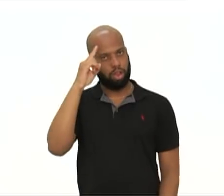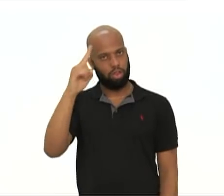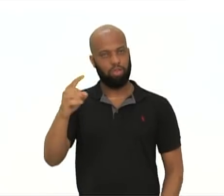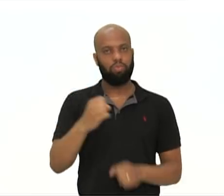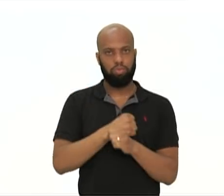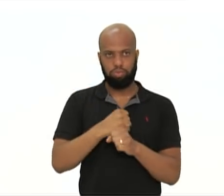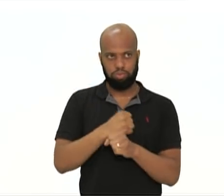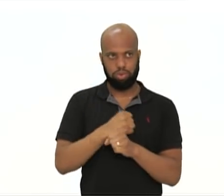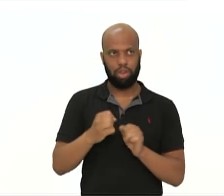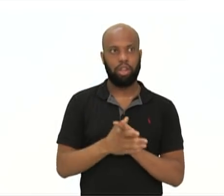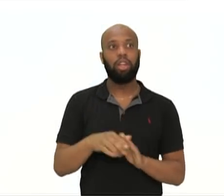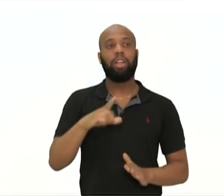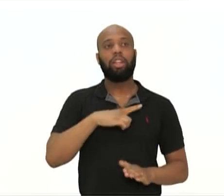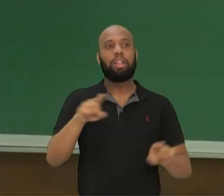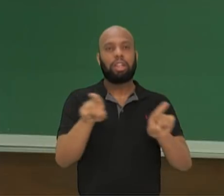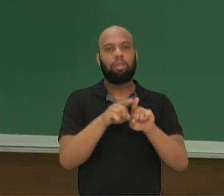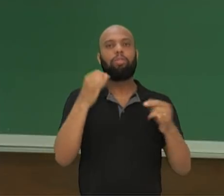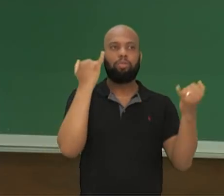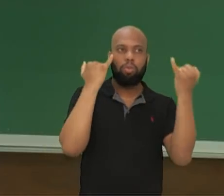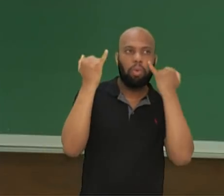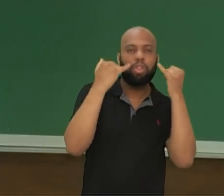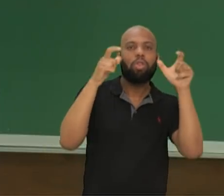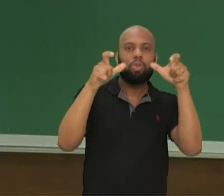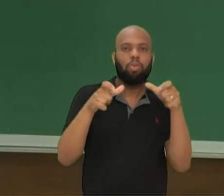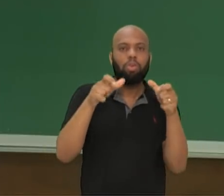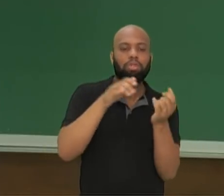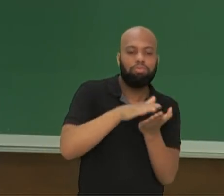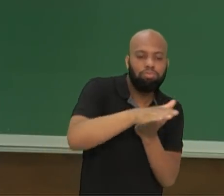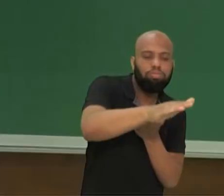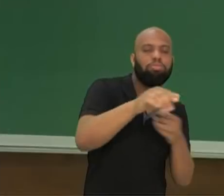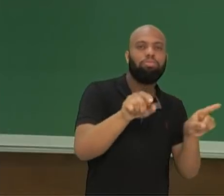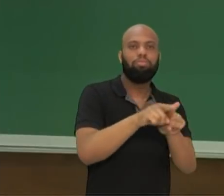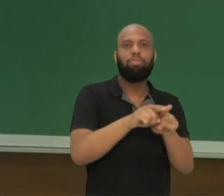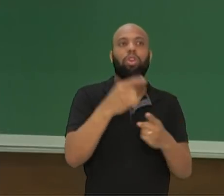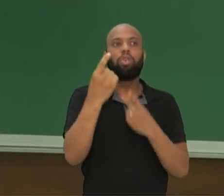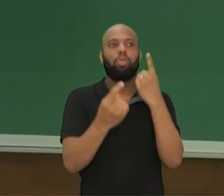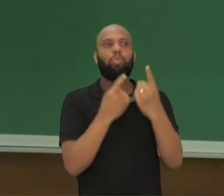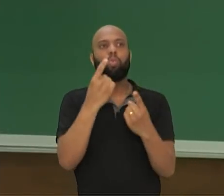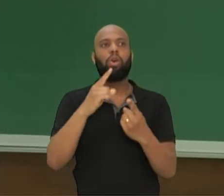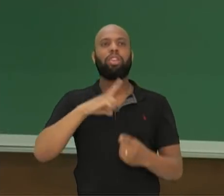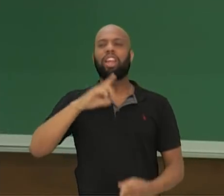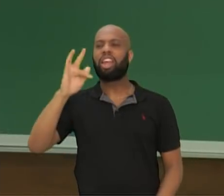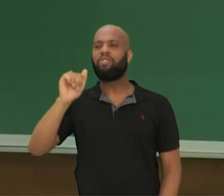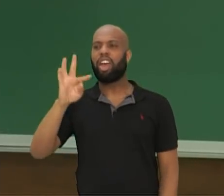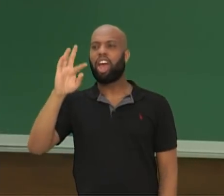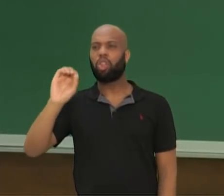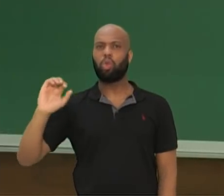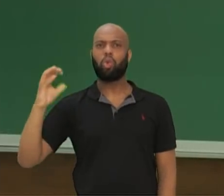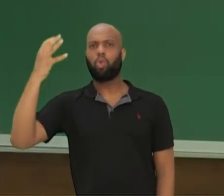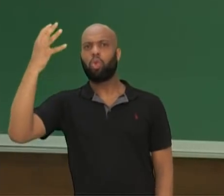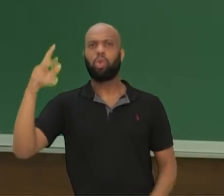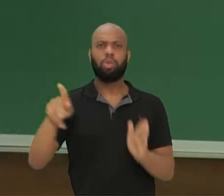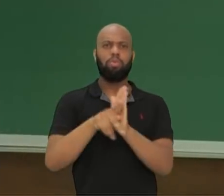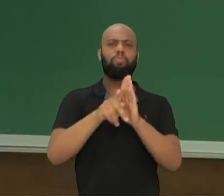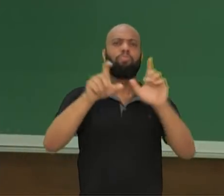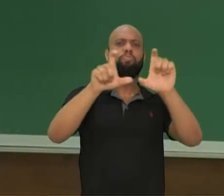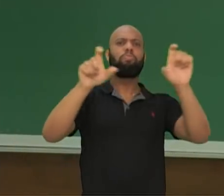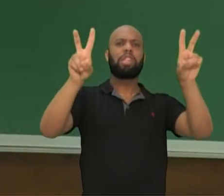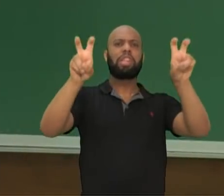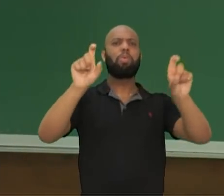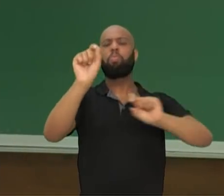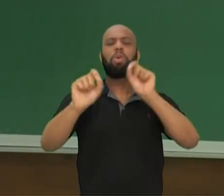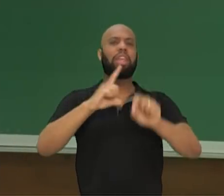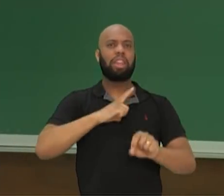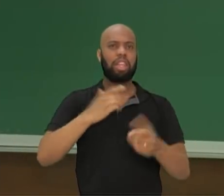ano. E aqui eu tenho a informação também de onde foi retirado e qual é o fato destacado no título da